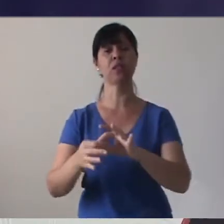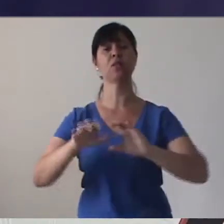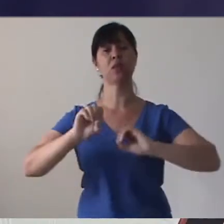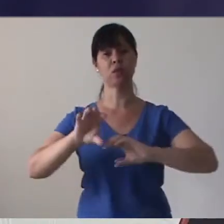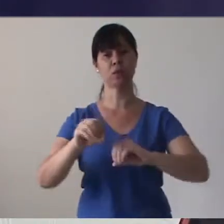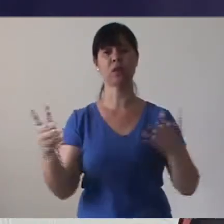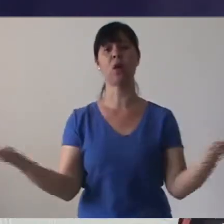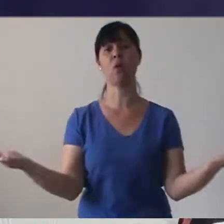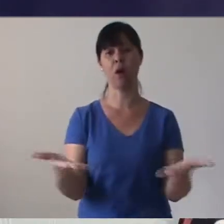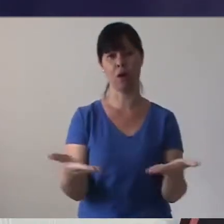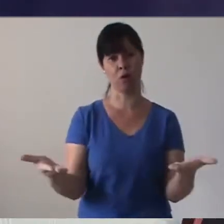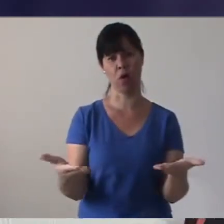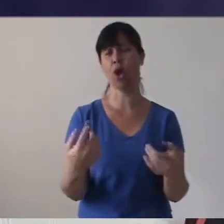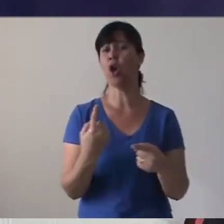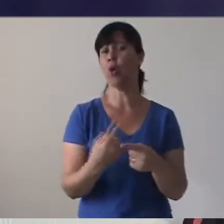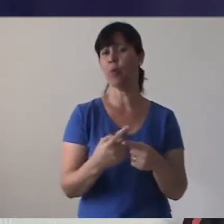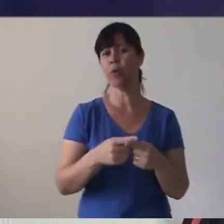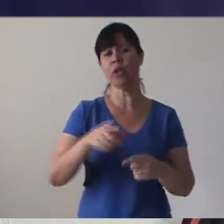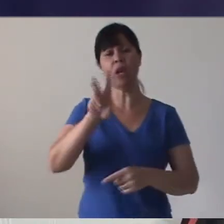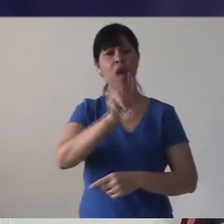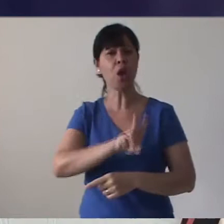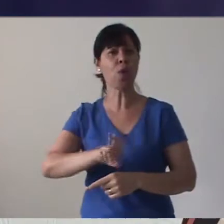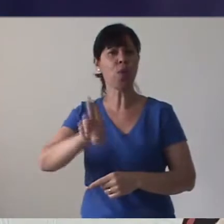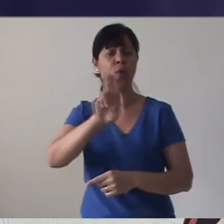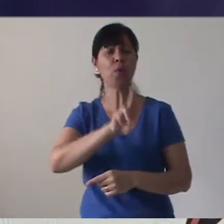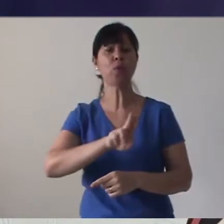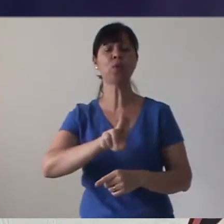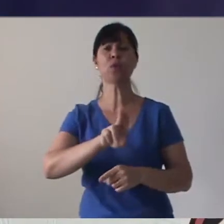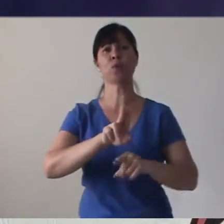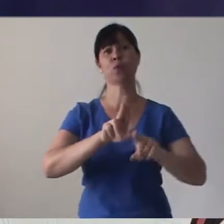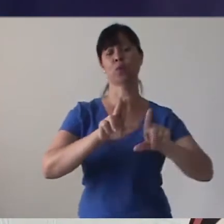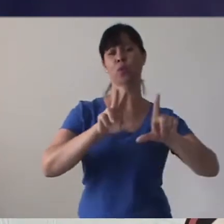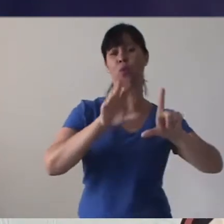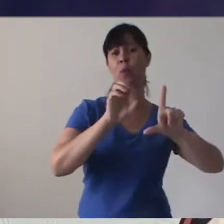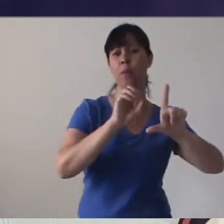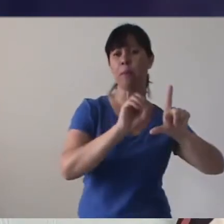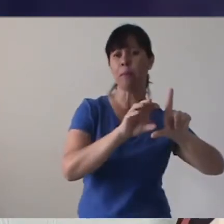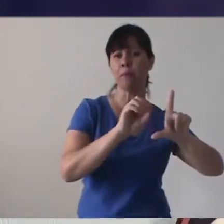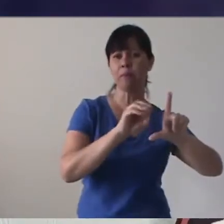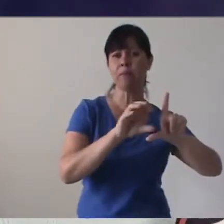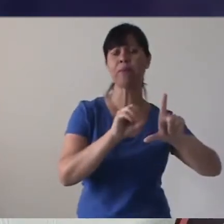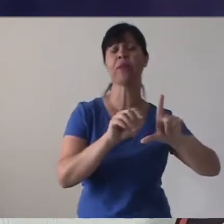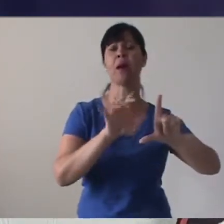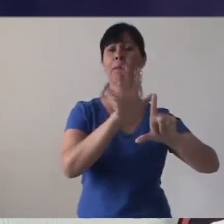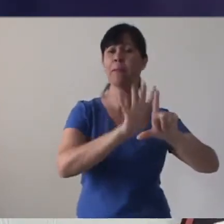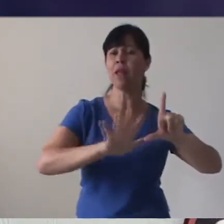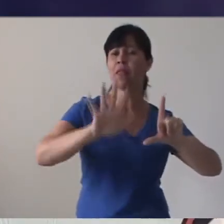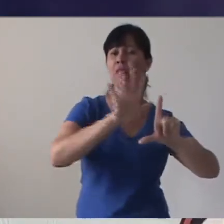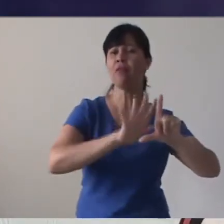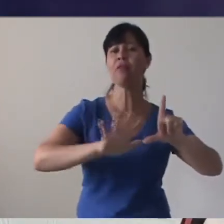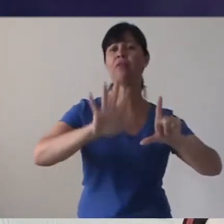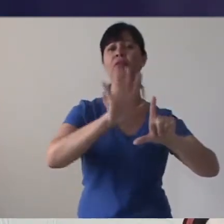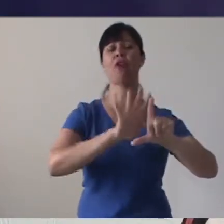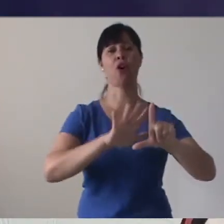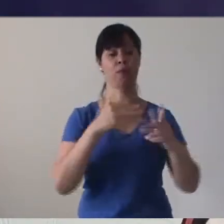da plataforma, né, o hibridismo em si, o estudo em casa, o estudo na